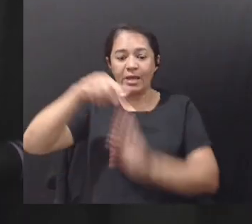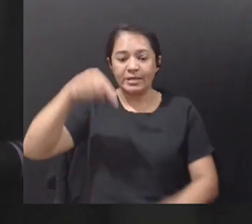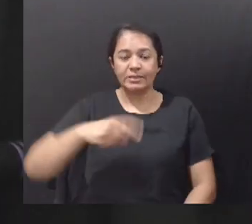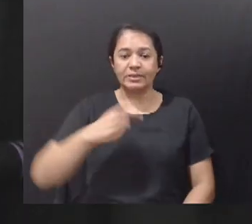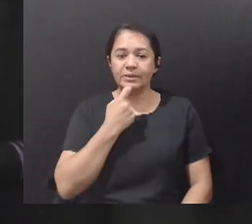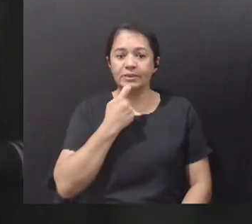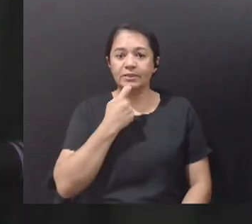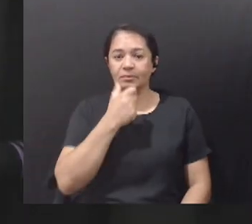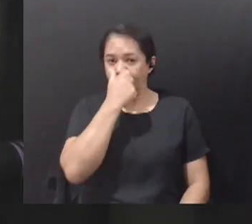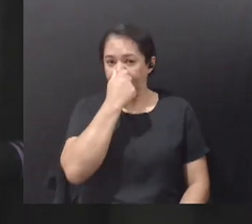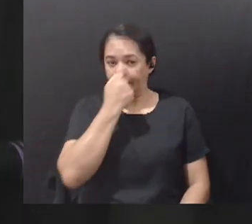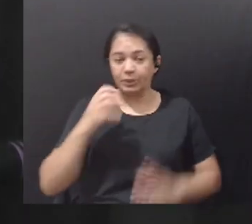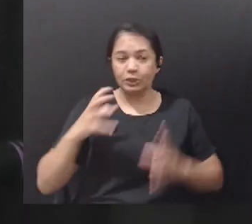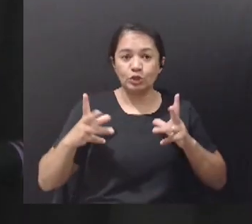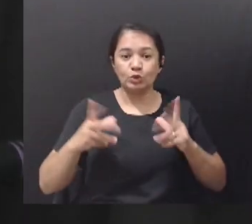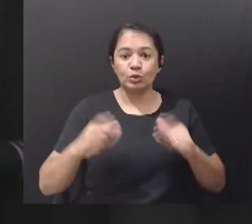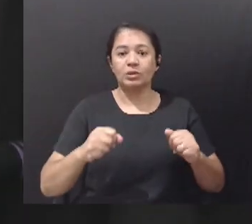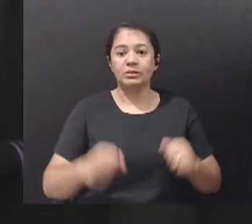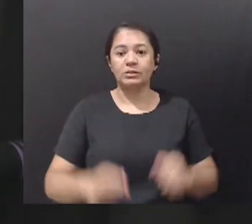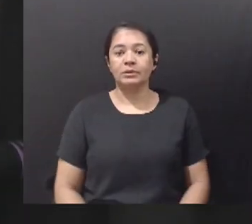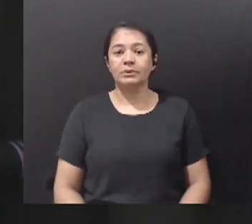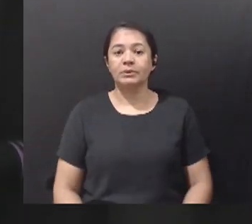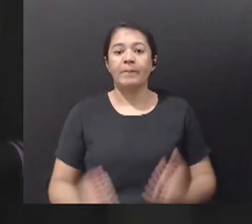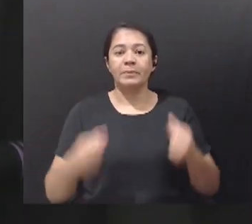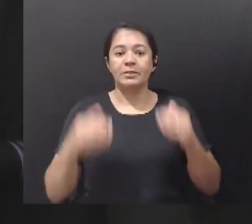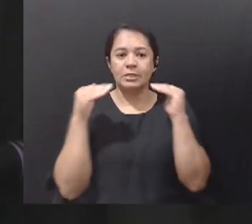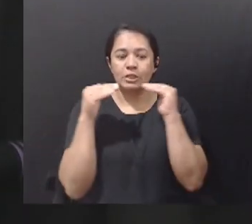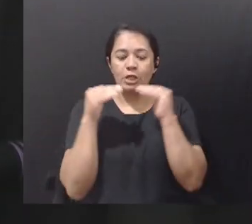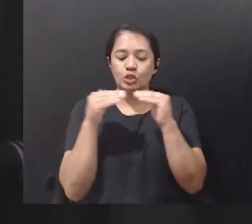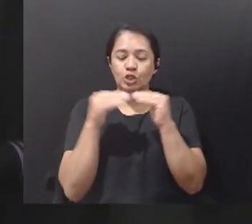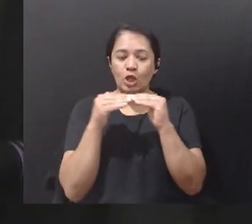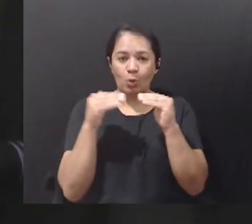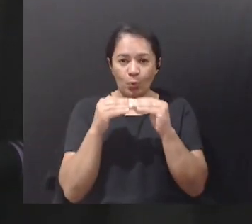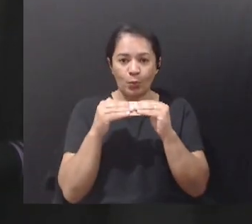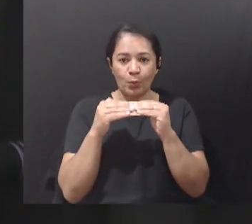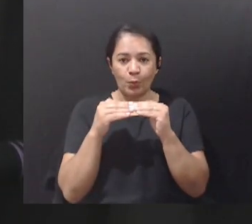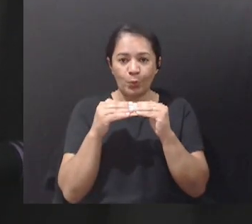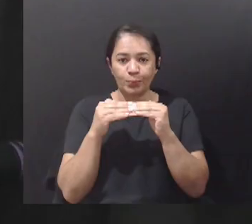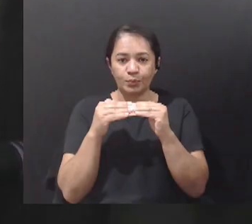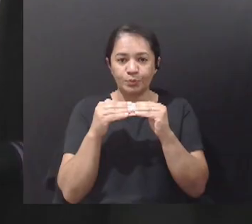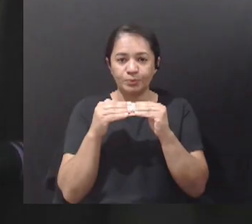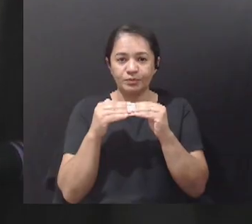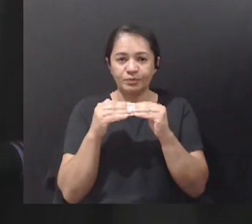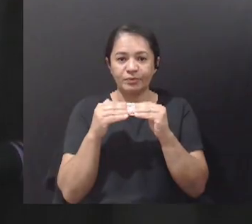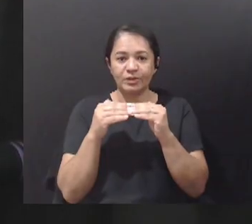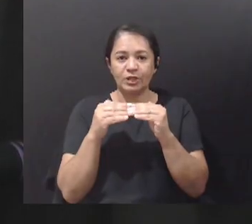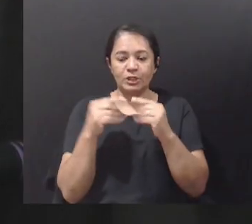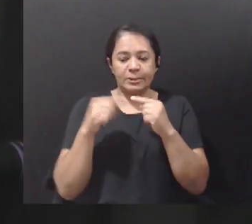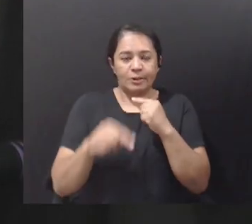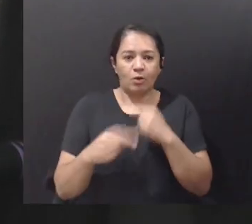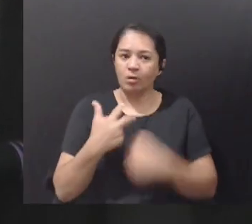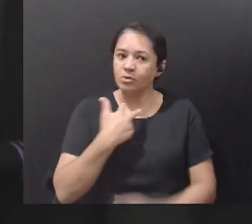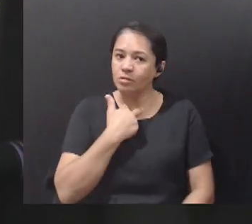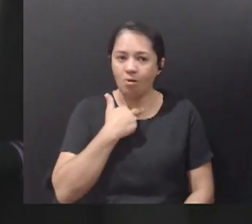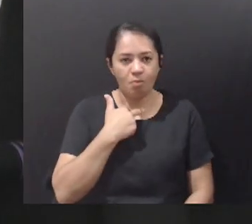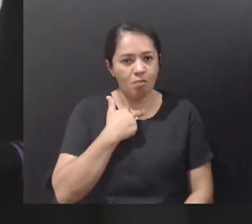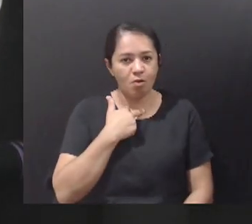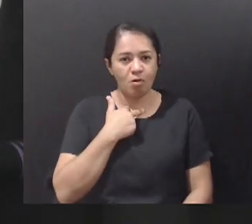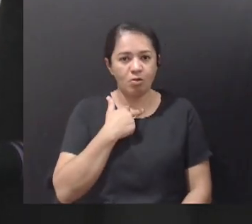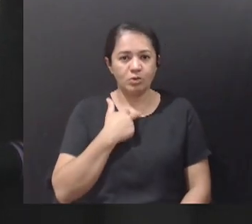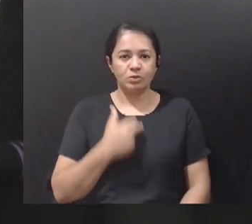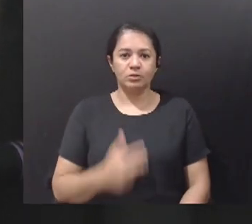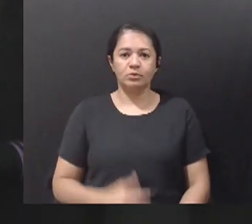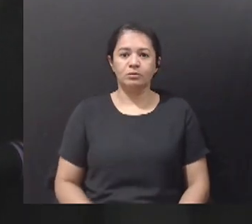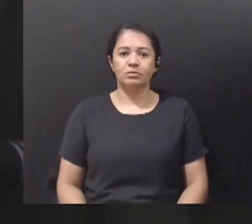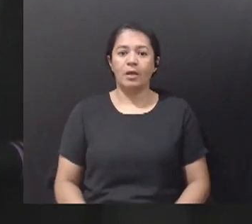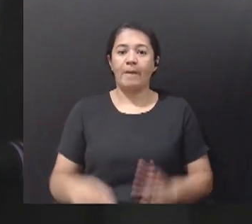todas elas têm que estar, como já disse a Mina, em acordo, e não pode estar em desacordo com o que preconiza a nossa Constituição